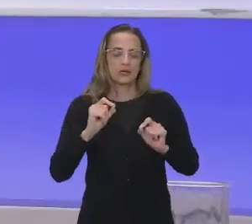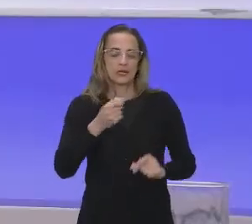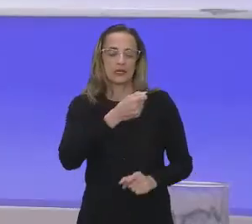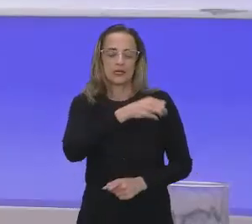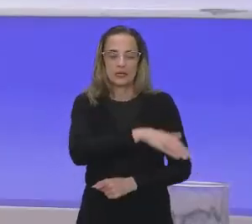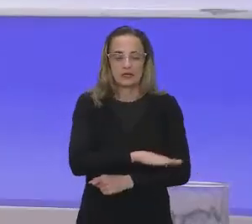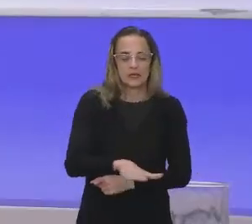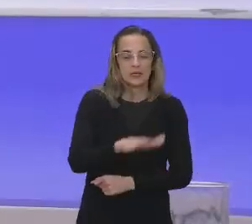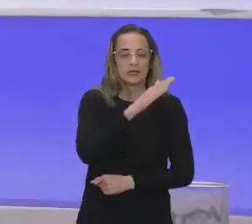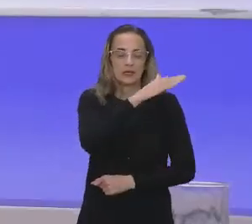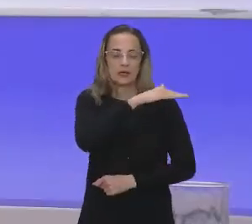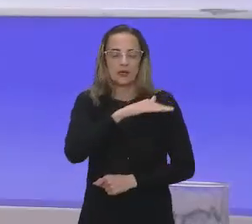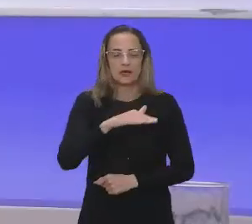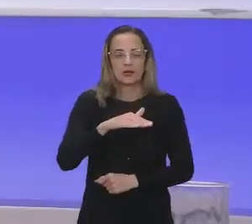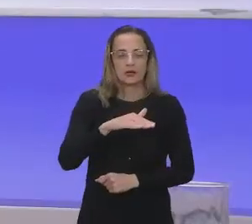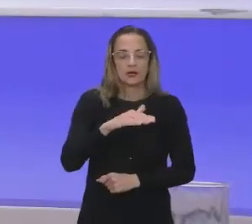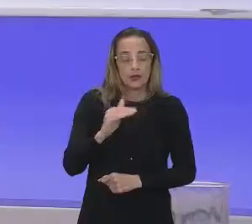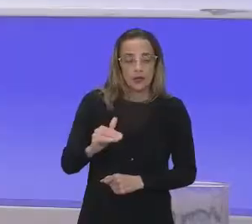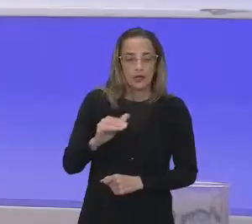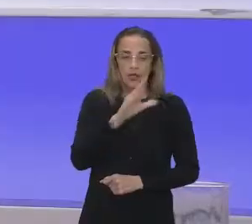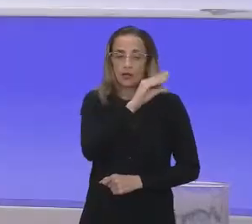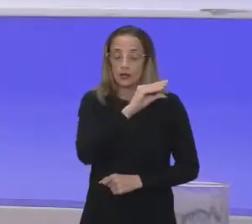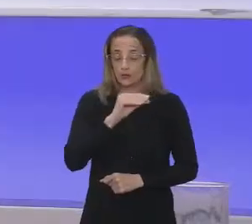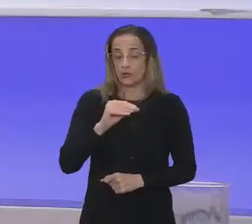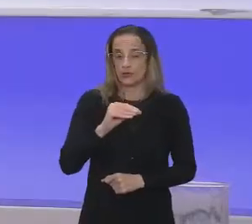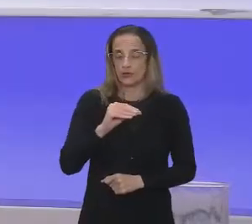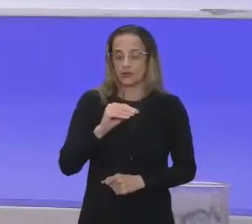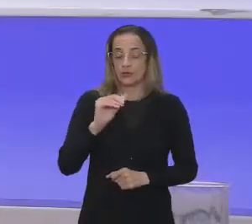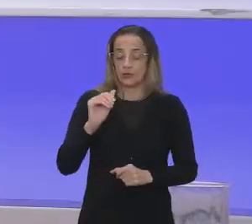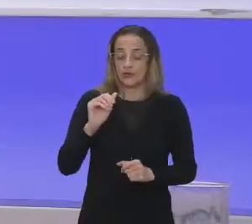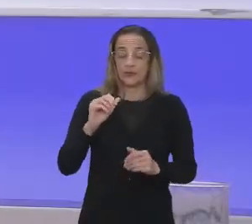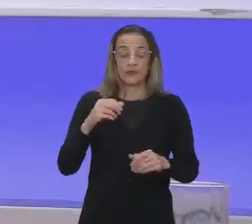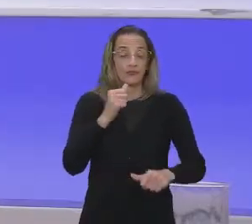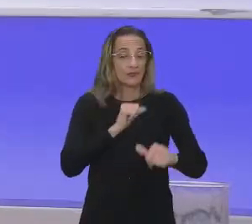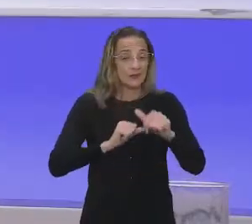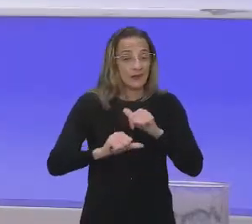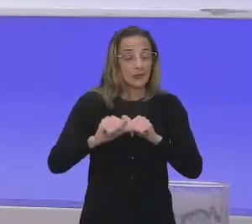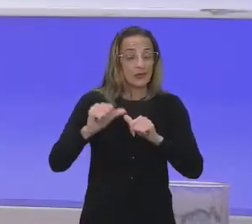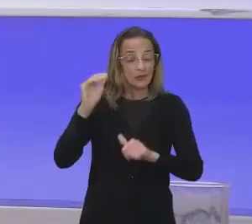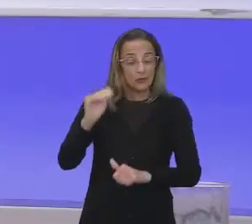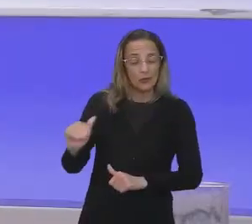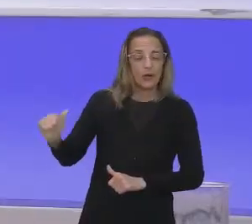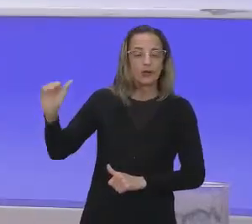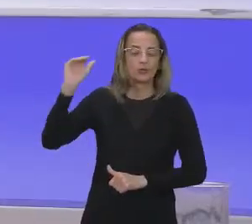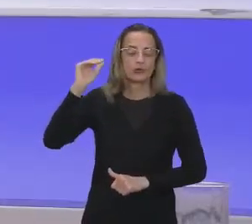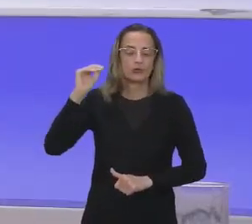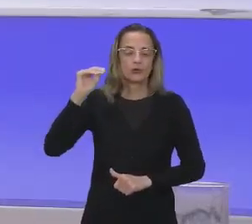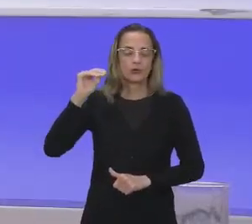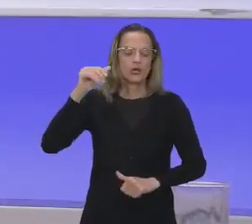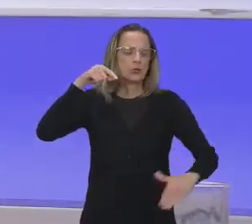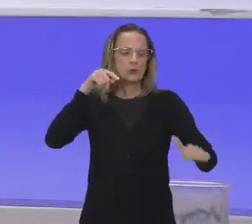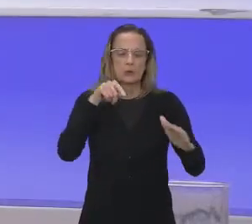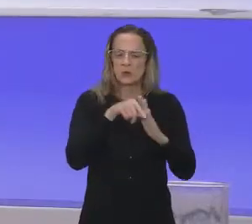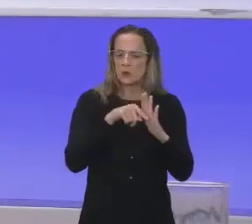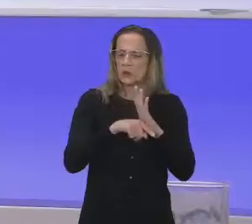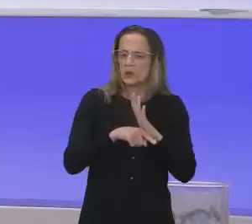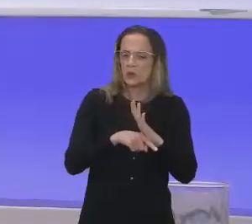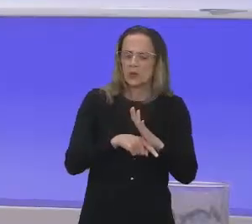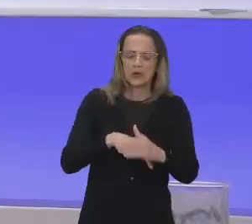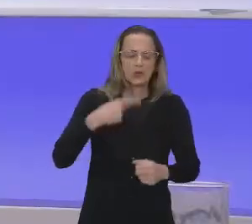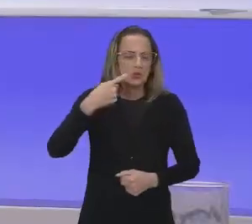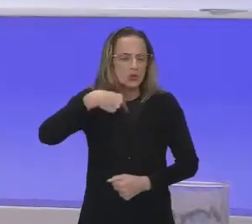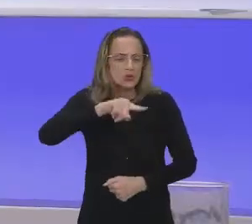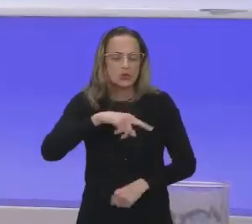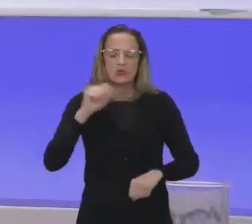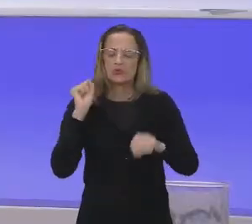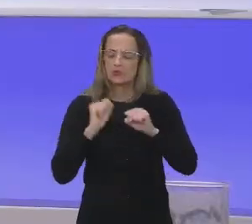essa criança, esse adulto, essa criança, esse adolescente, ele se torne um adulto que questione poxa, o que a gente pode fazer